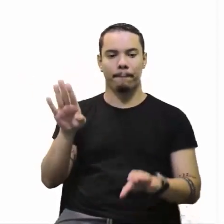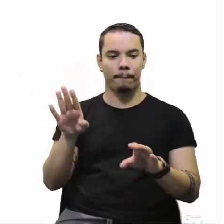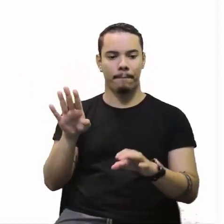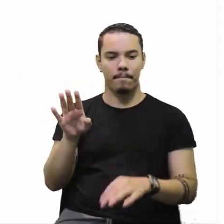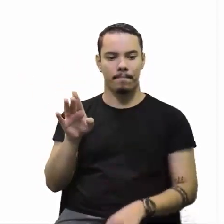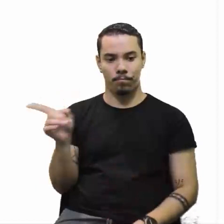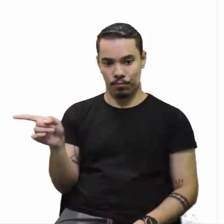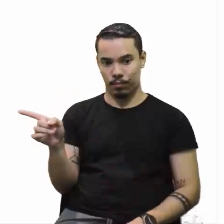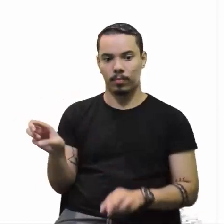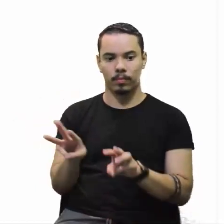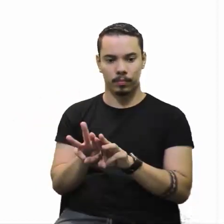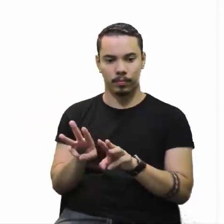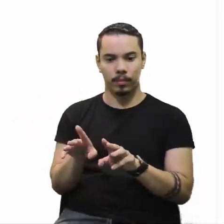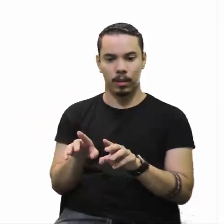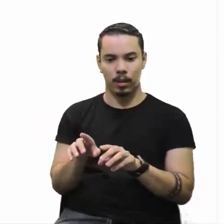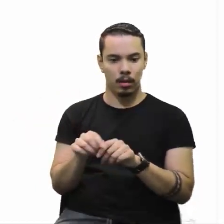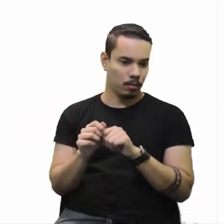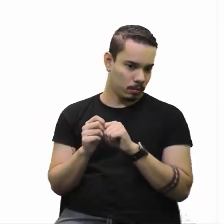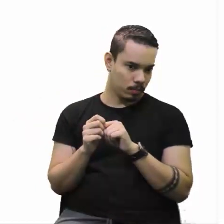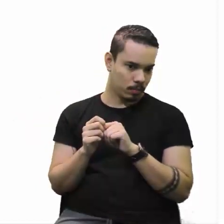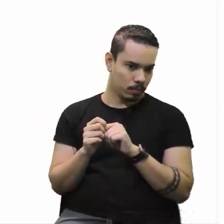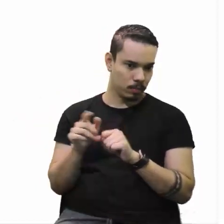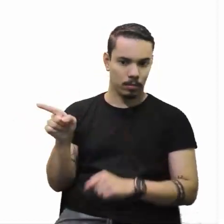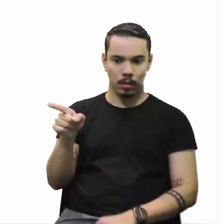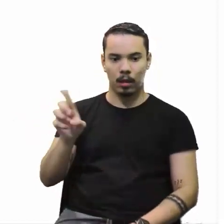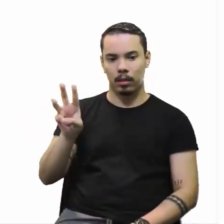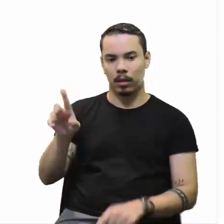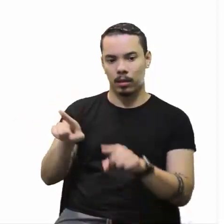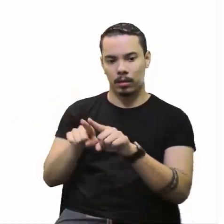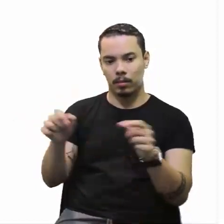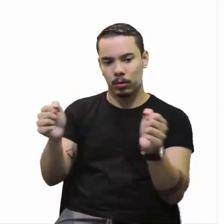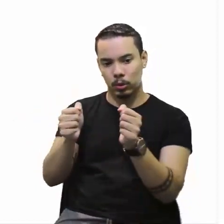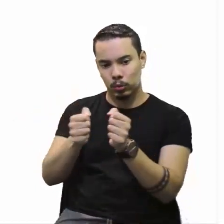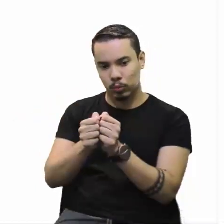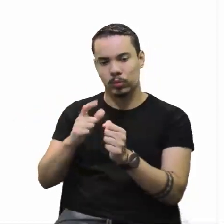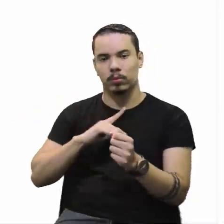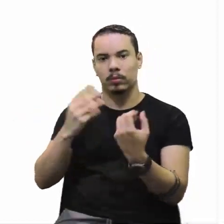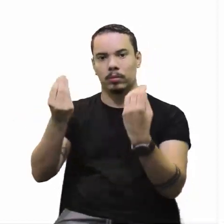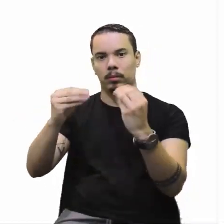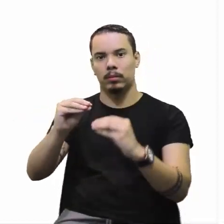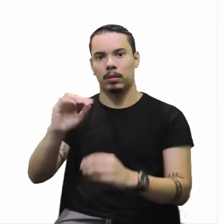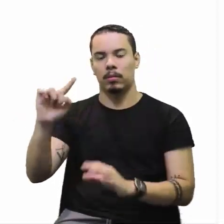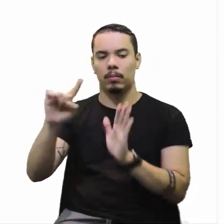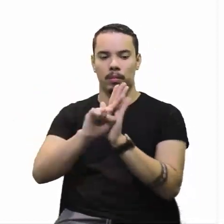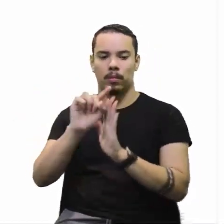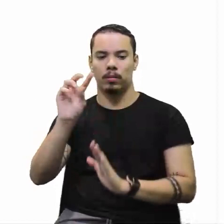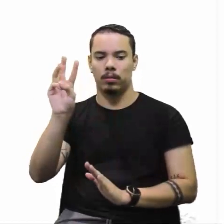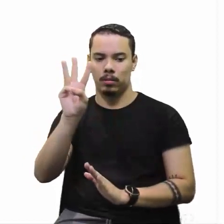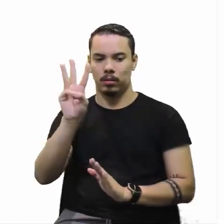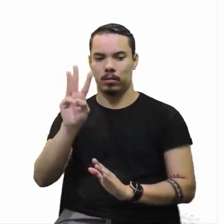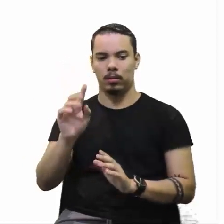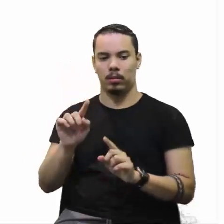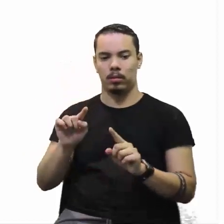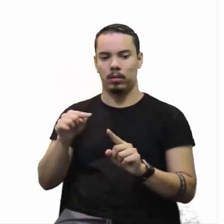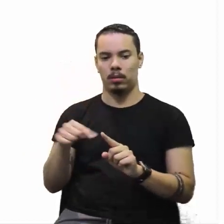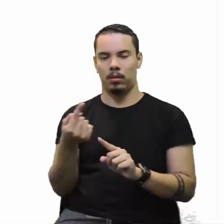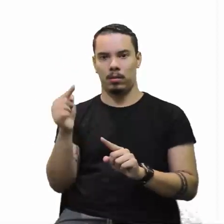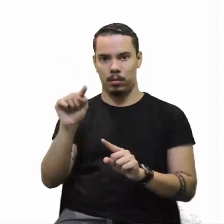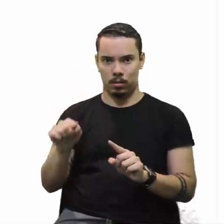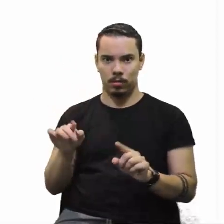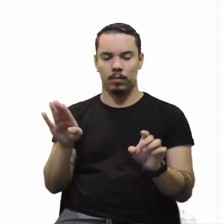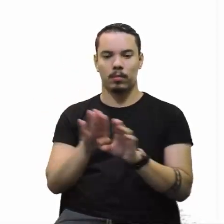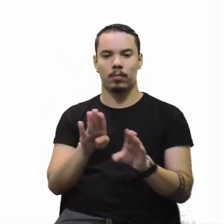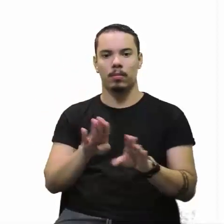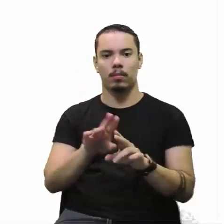para cima, menos 3. 5 menos 3, 2. E 10 ao quadrado é 100. 2 vezes 100,